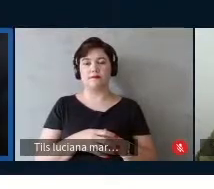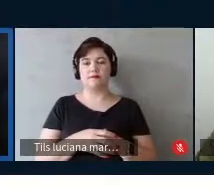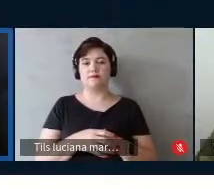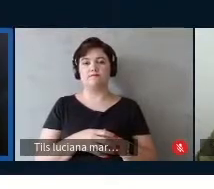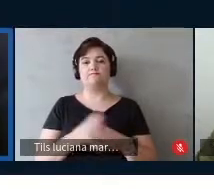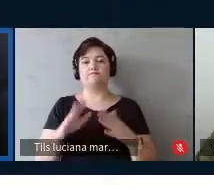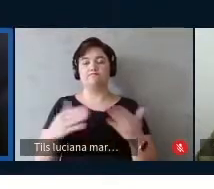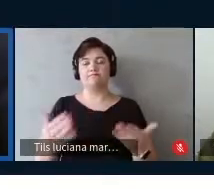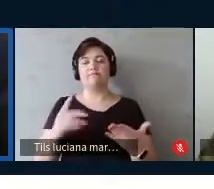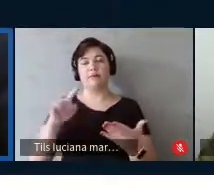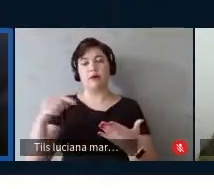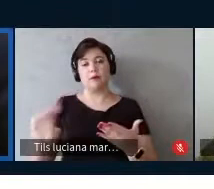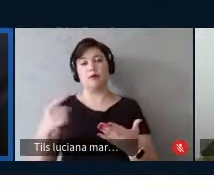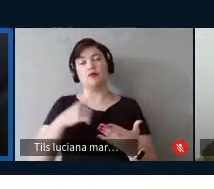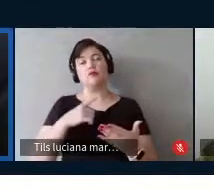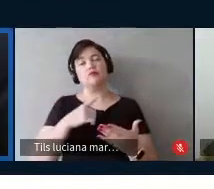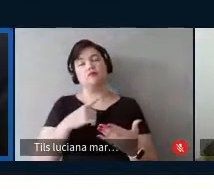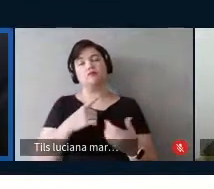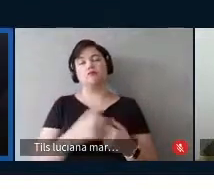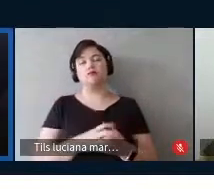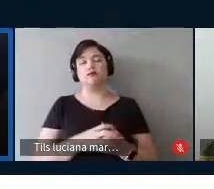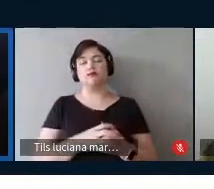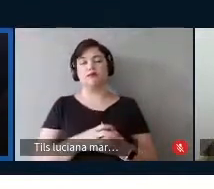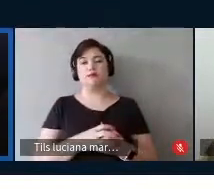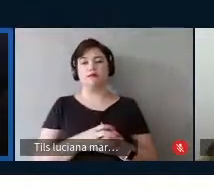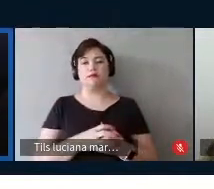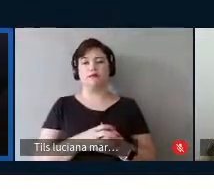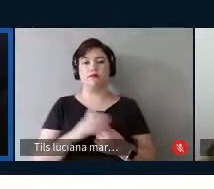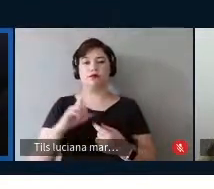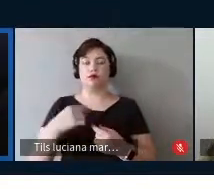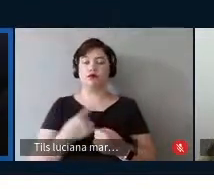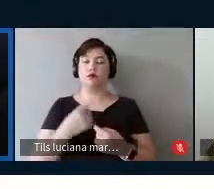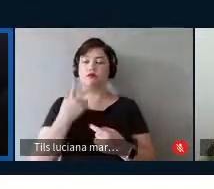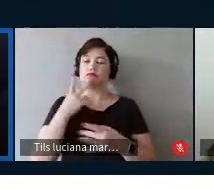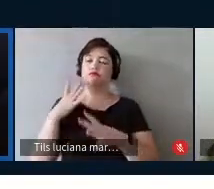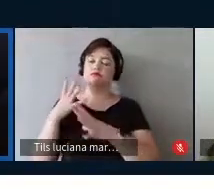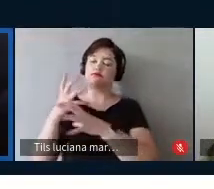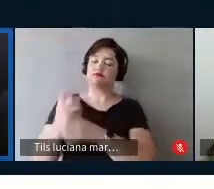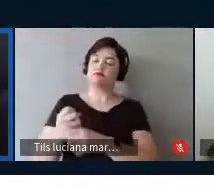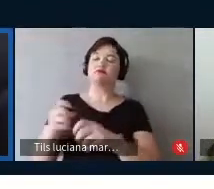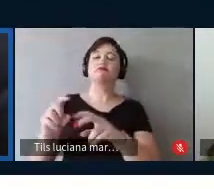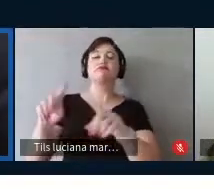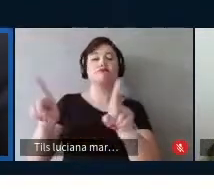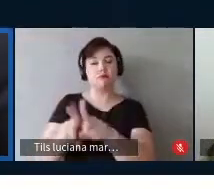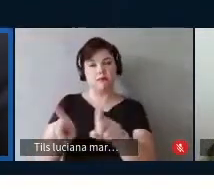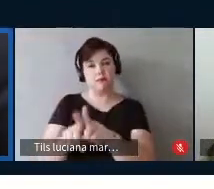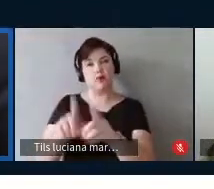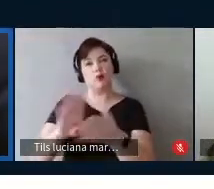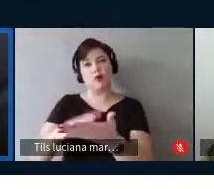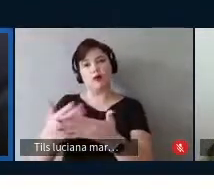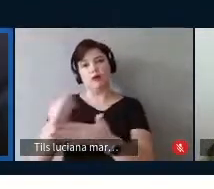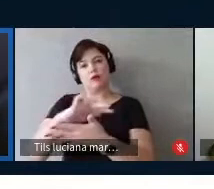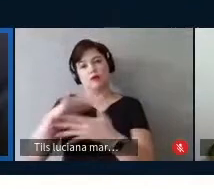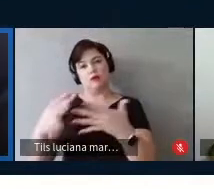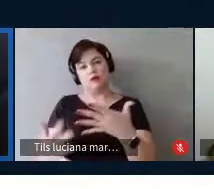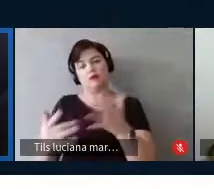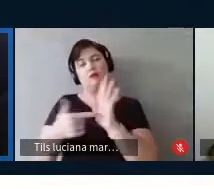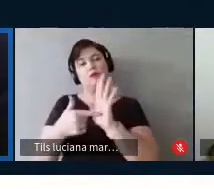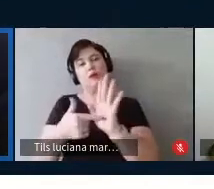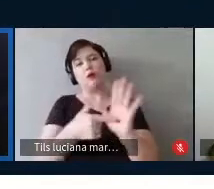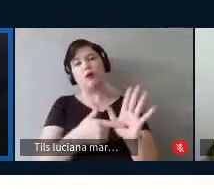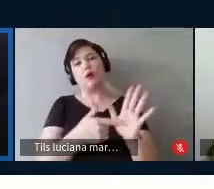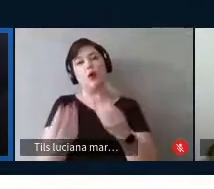Bom, depois a gente faz uma repassada histórica também no intérprete de língua de sinais, mostrando